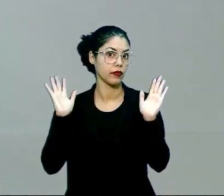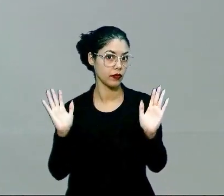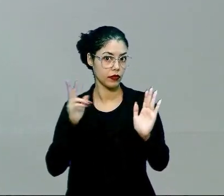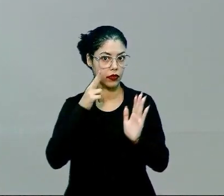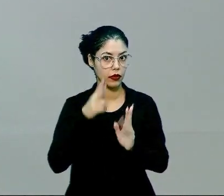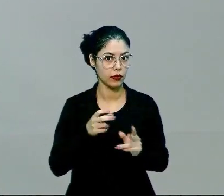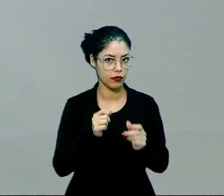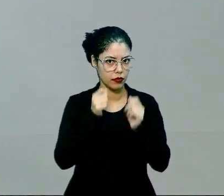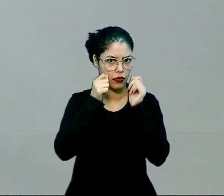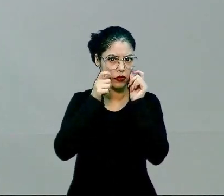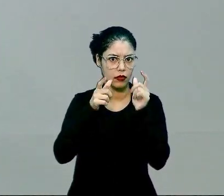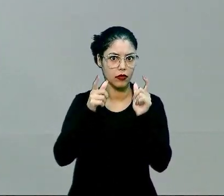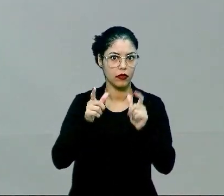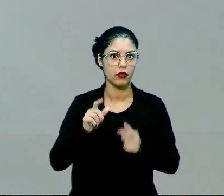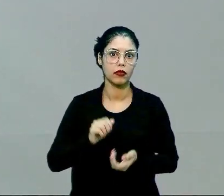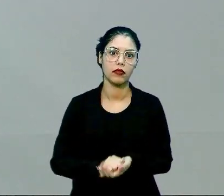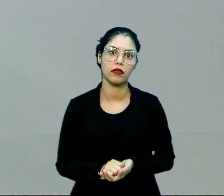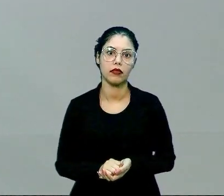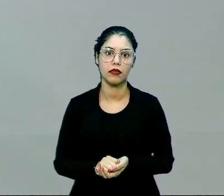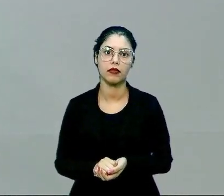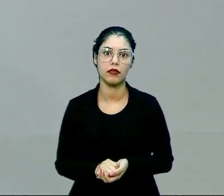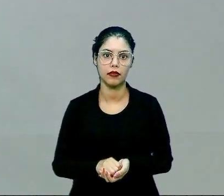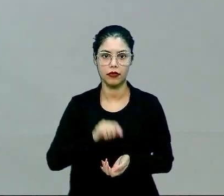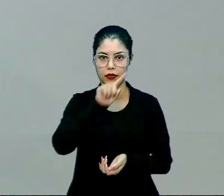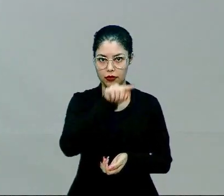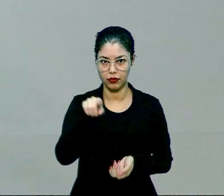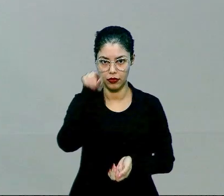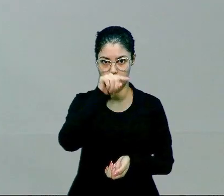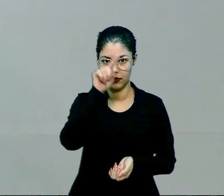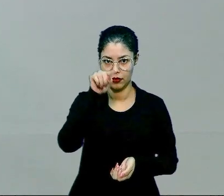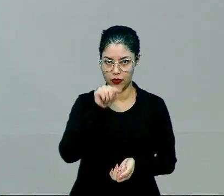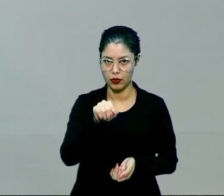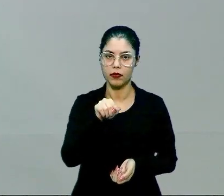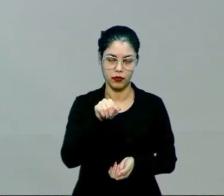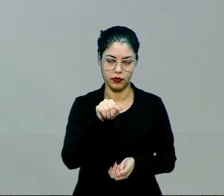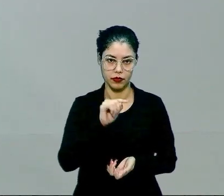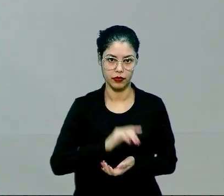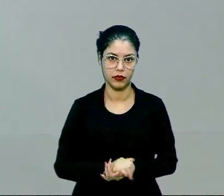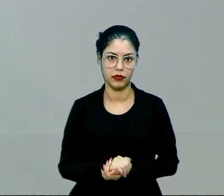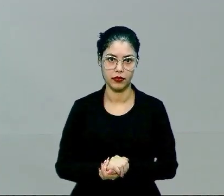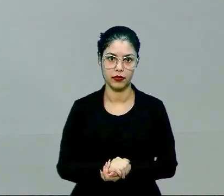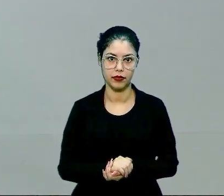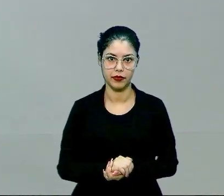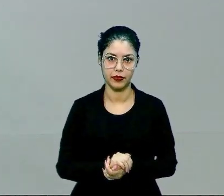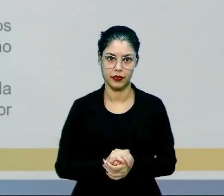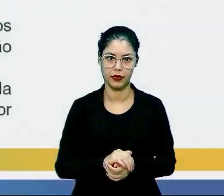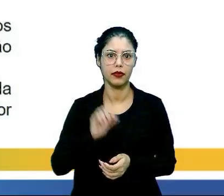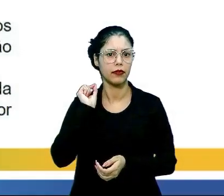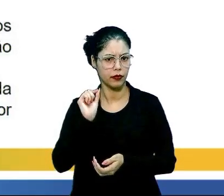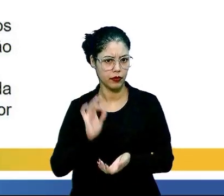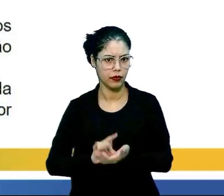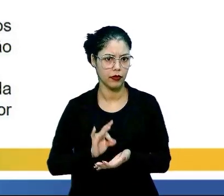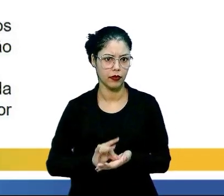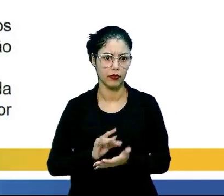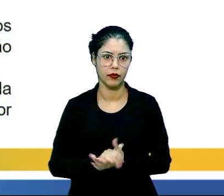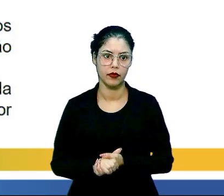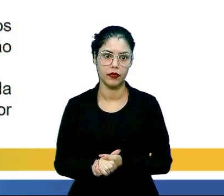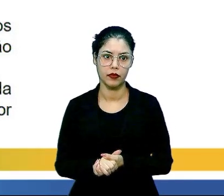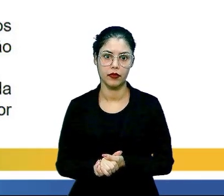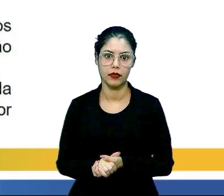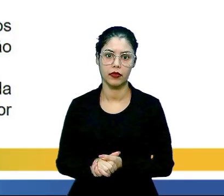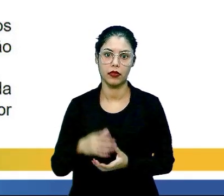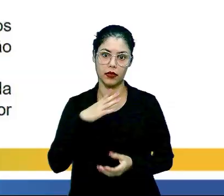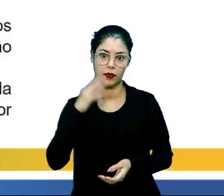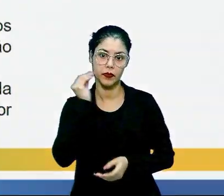aqui a gente já fica aqui a gente sublinharia e colocaria aquele interrogaçãozinha de tipo, será mesmo? Vamos seguindo.